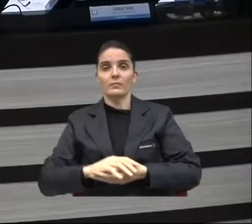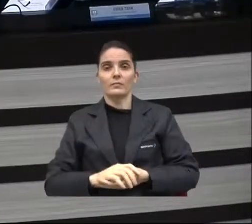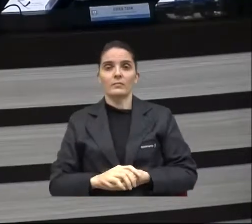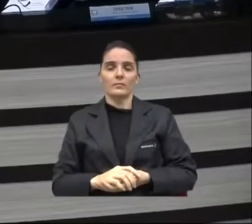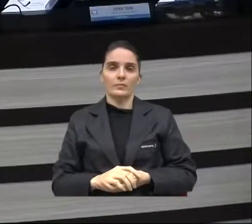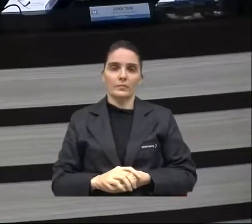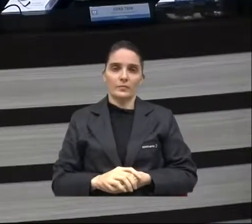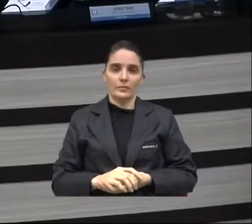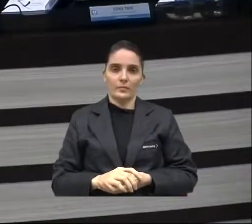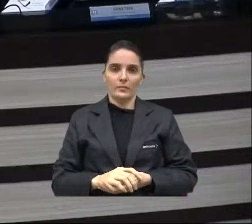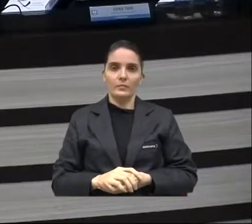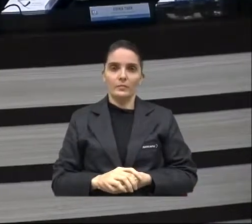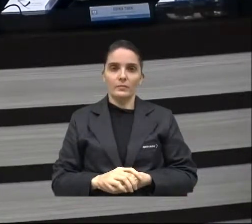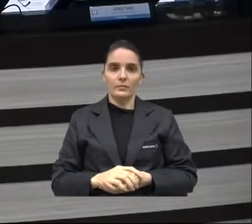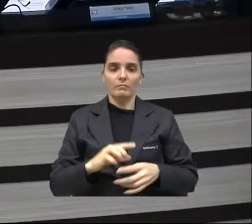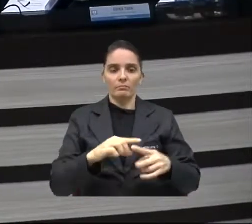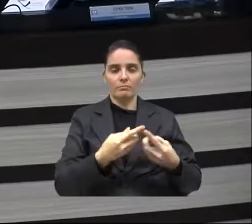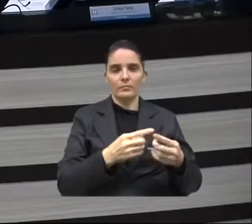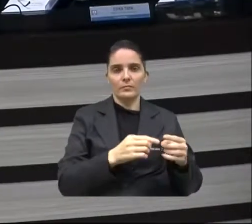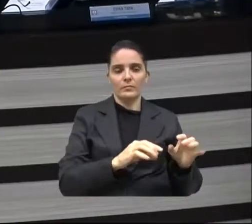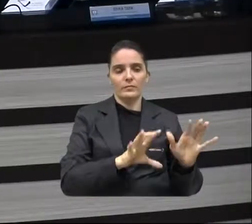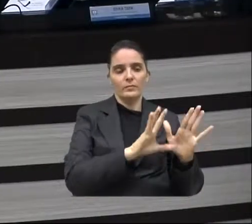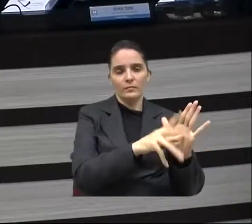um ladrão de galinha.